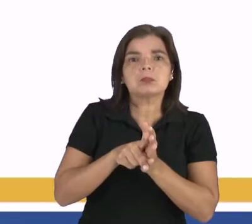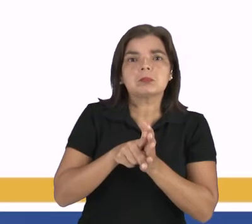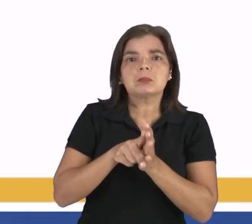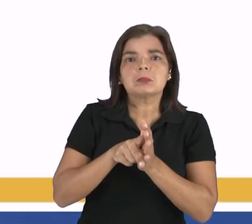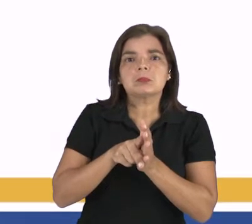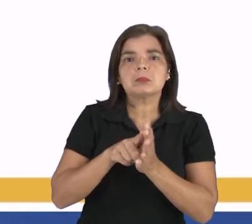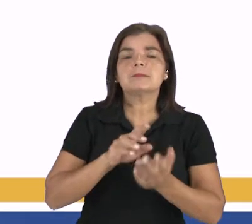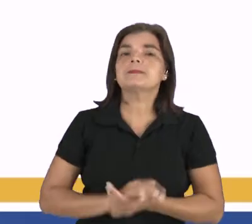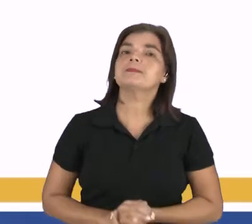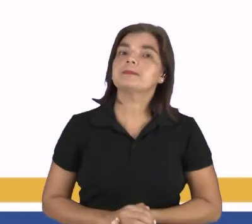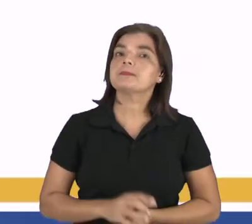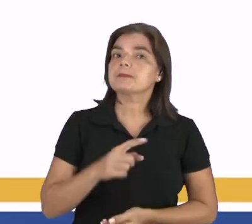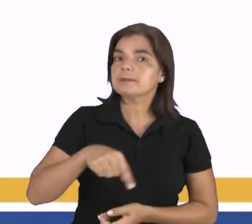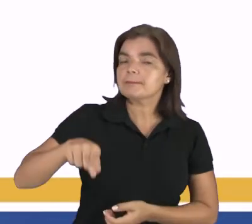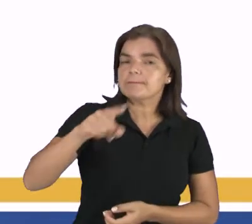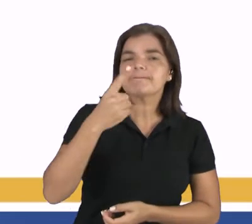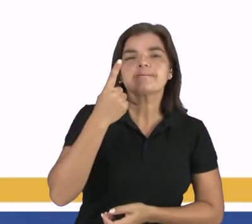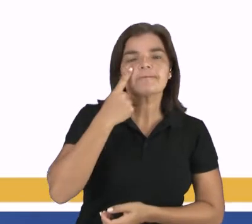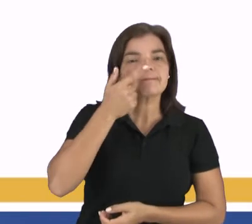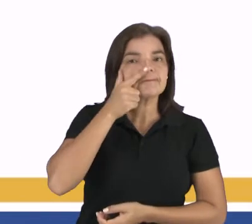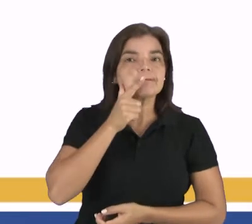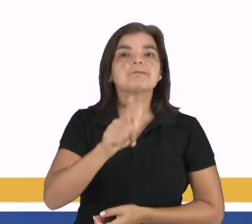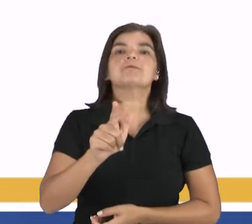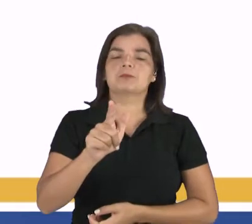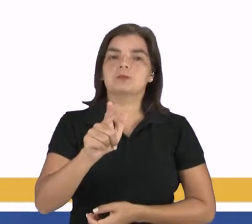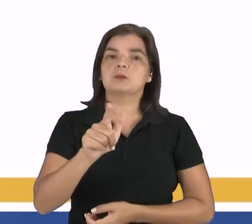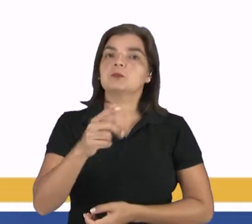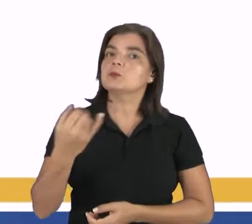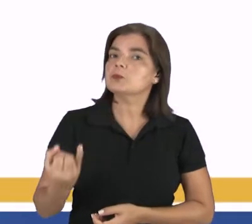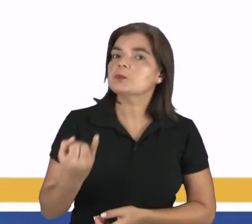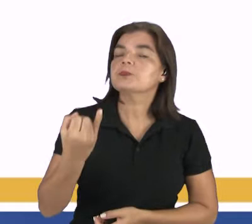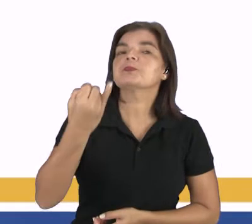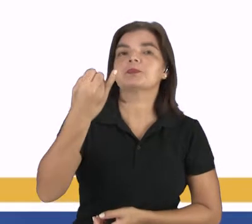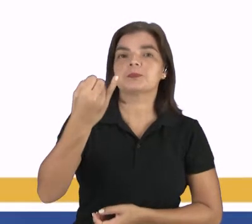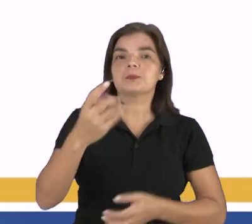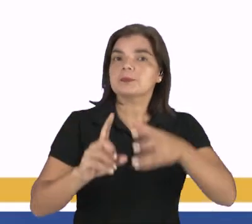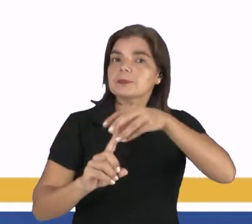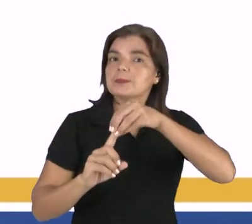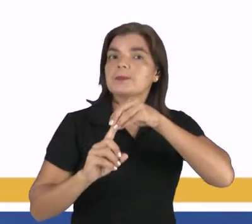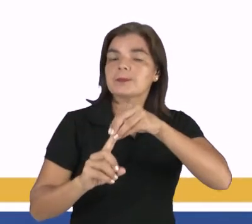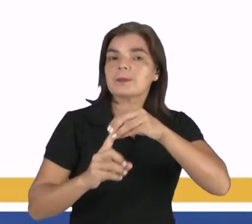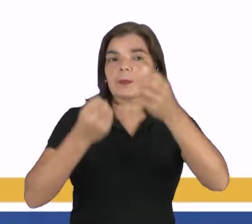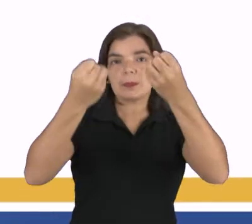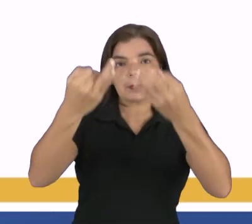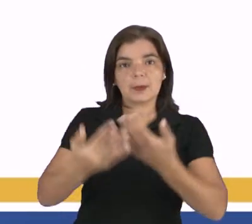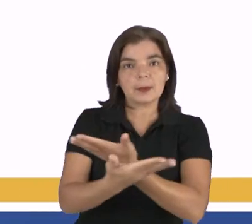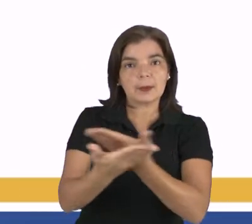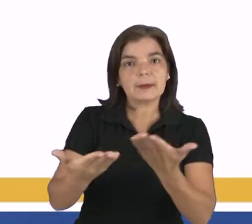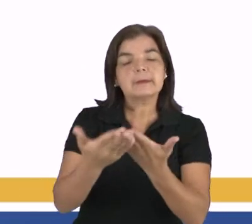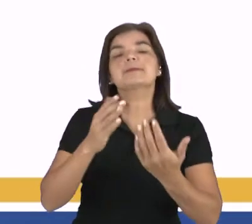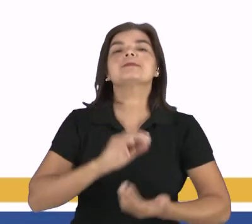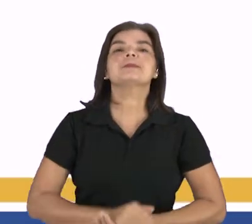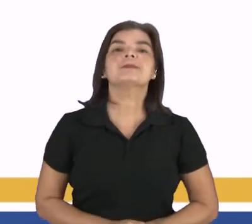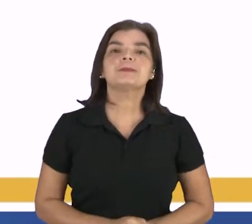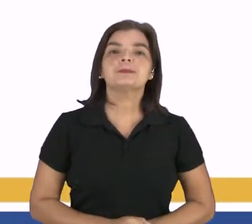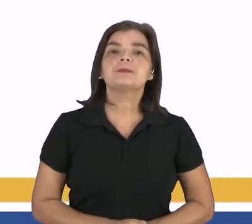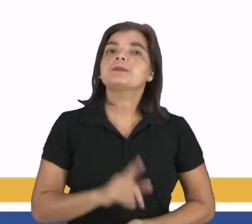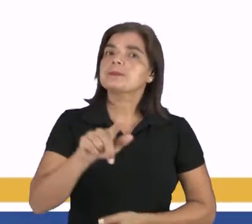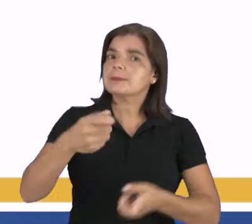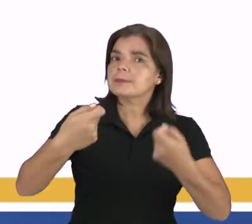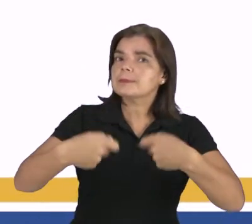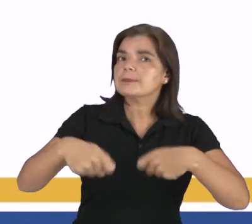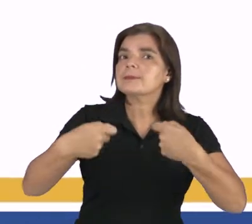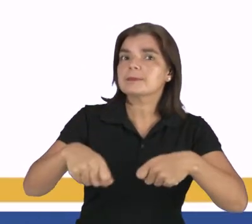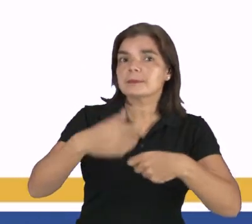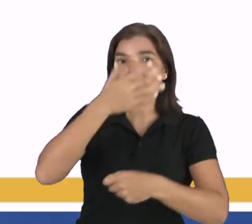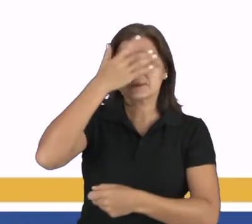específicos? Para que você possa alcançar um êxito com esse objetivo que eu acabei de falar com vocês, é preciso